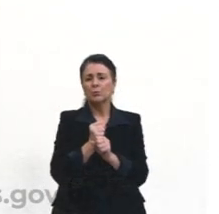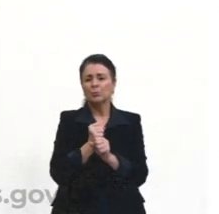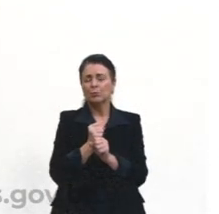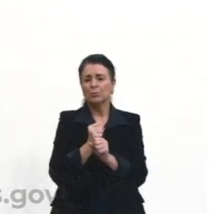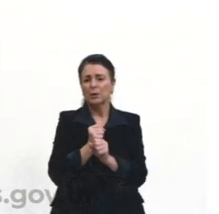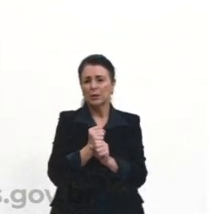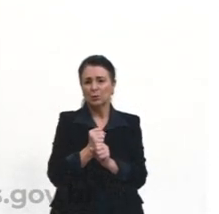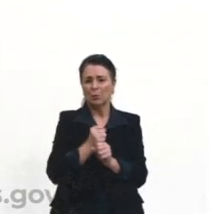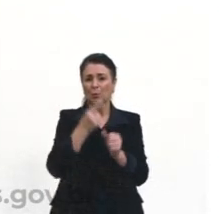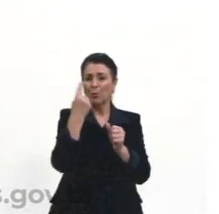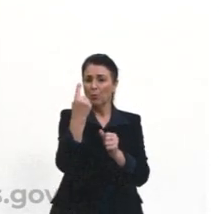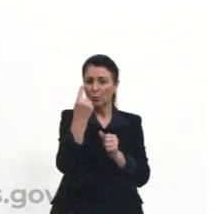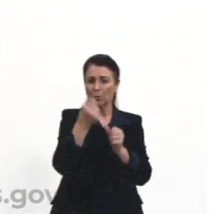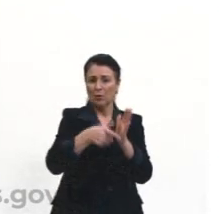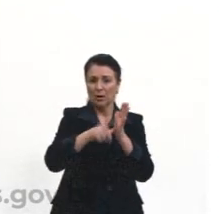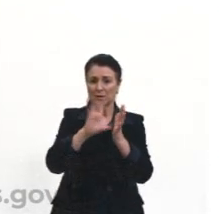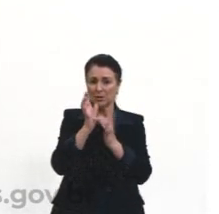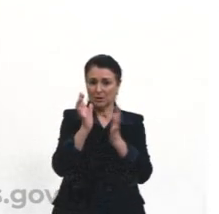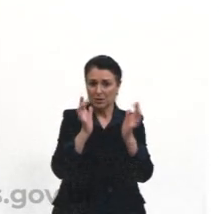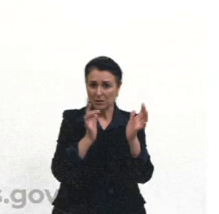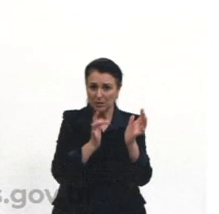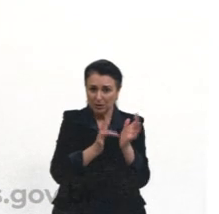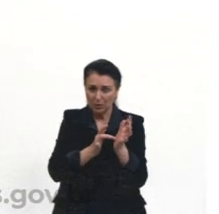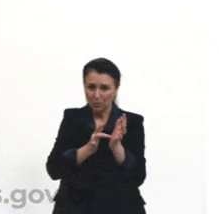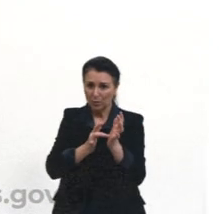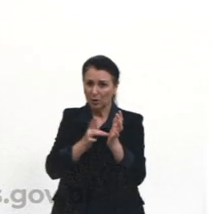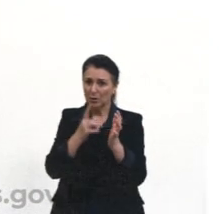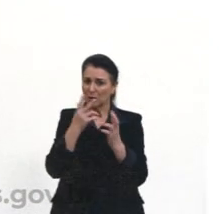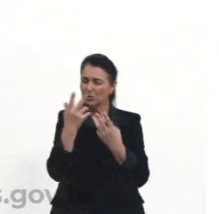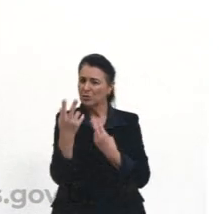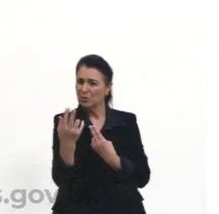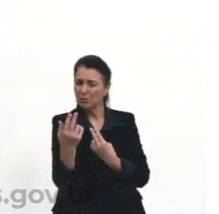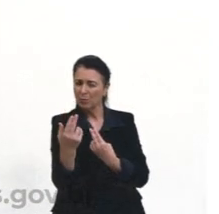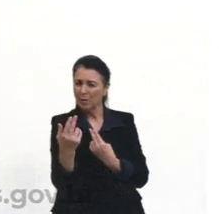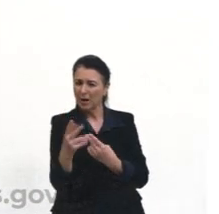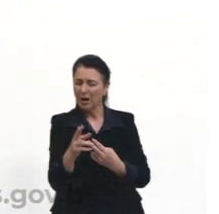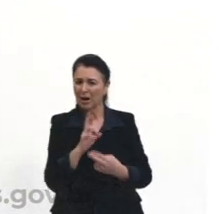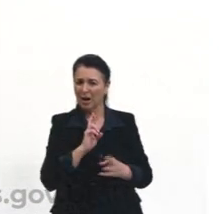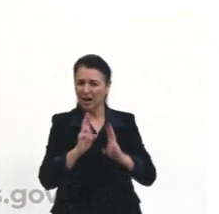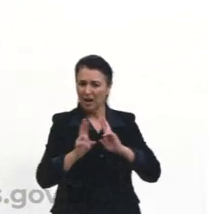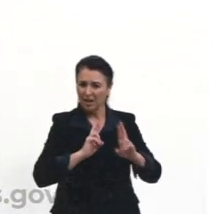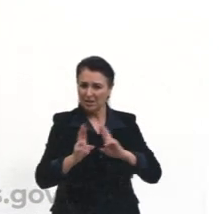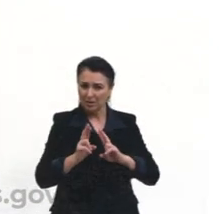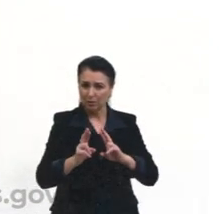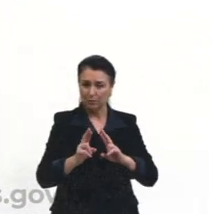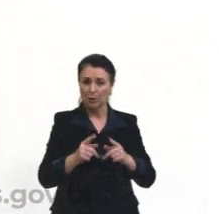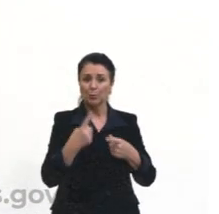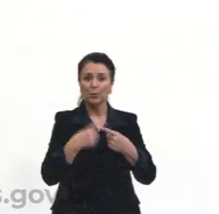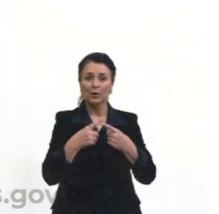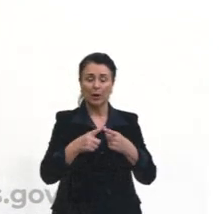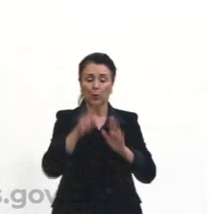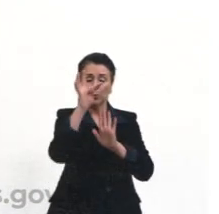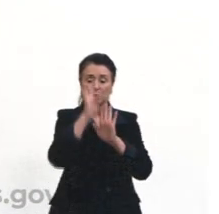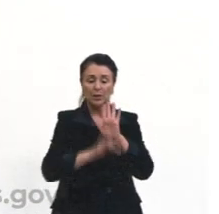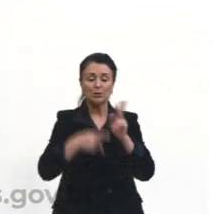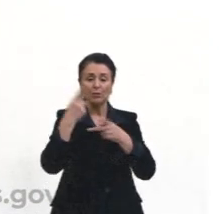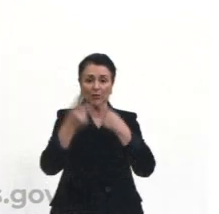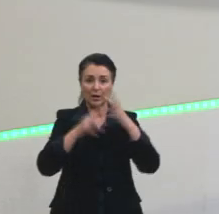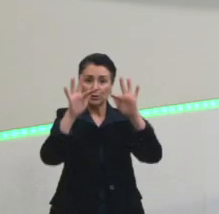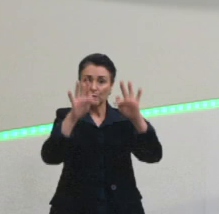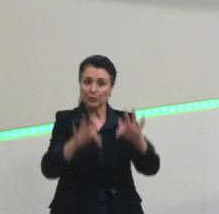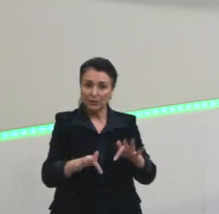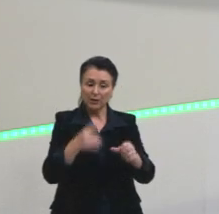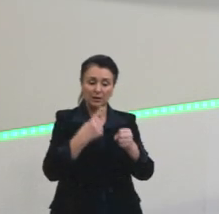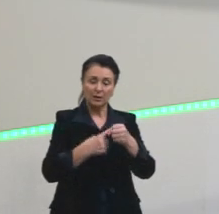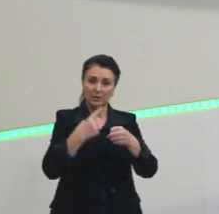Cristo Manteve correspondência com o processo de tão ser tá falando da destruição de Cartago ele tá falando daquele momento